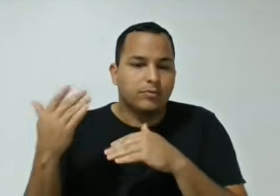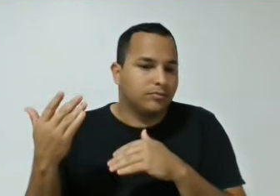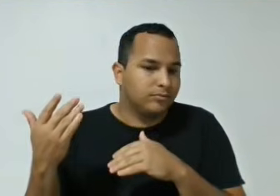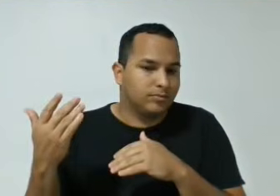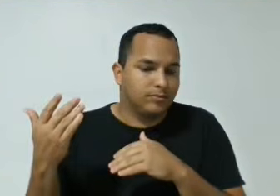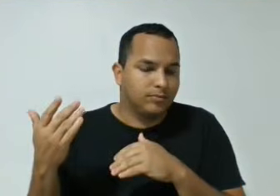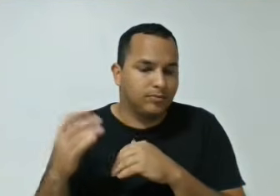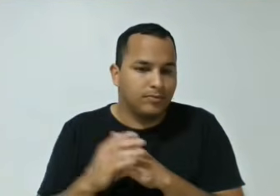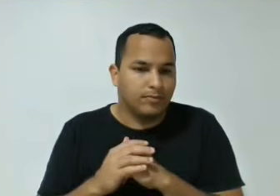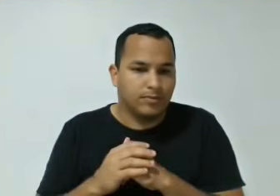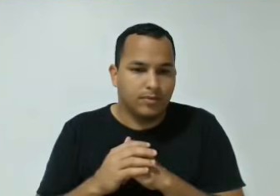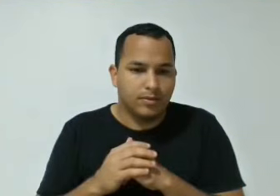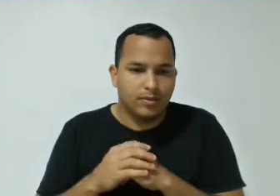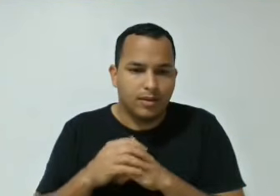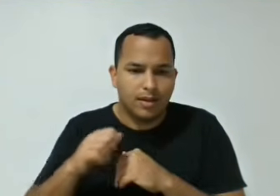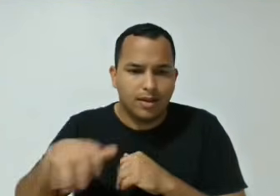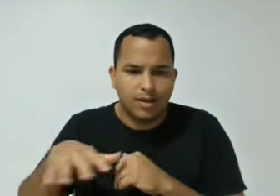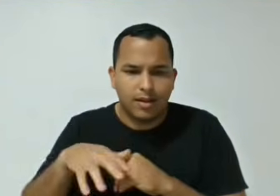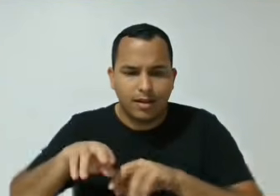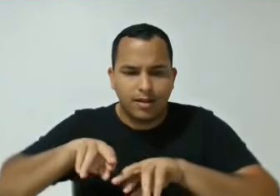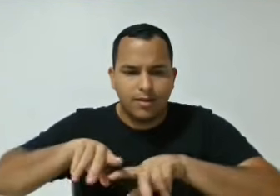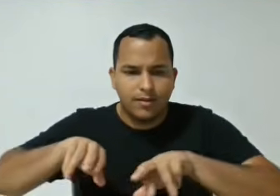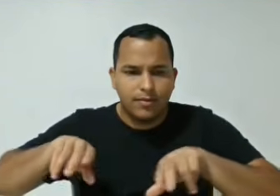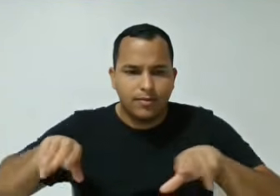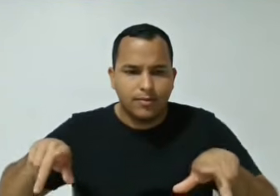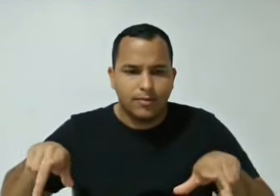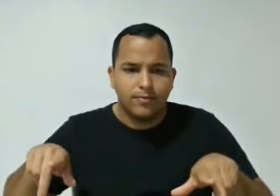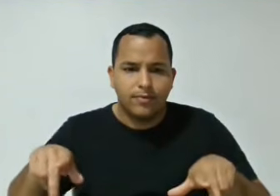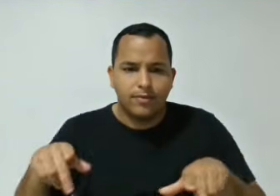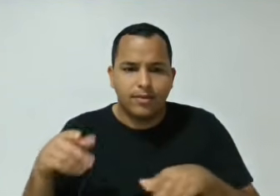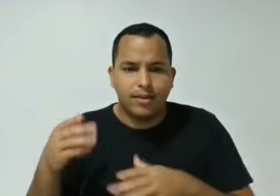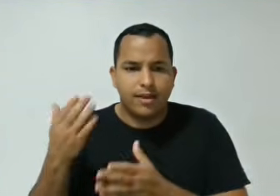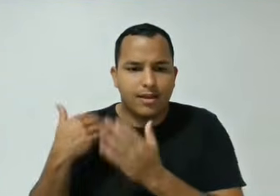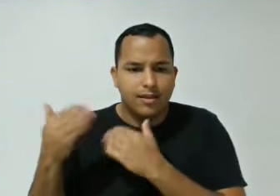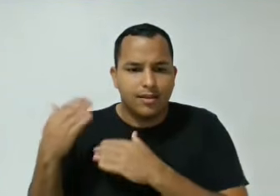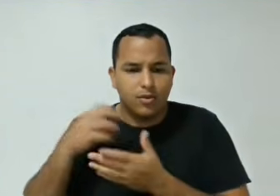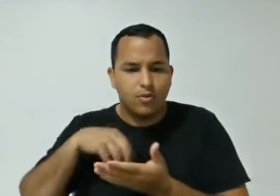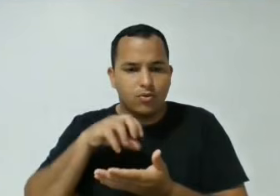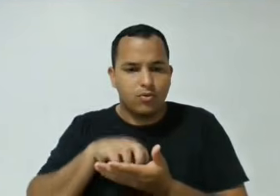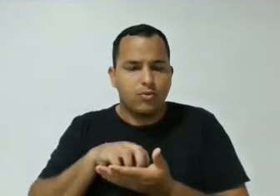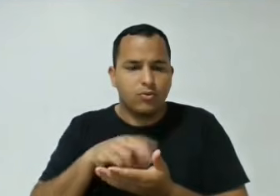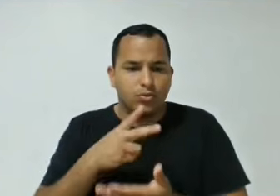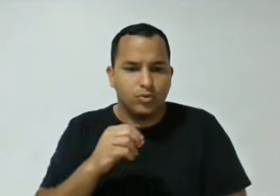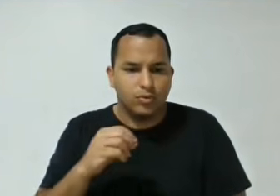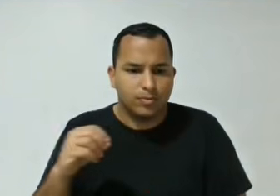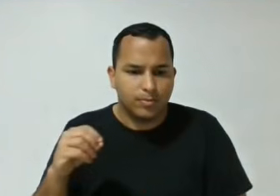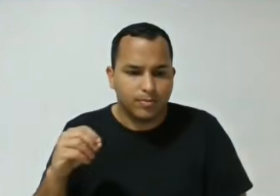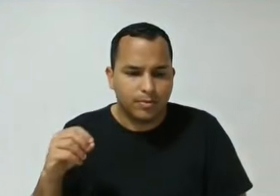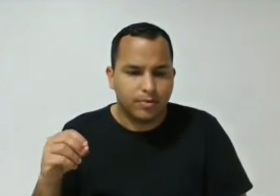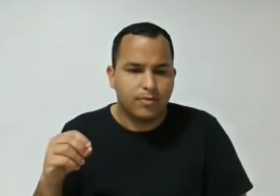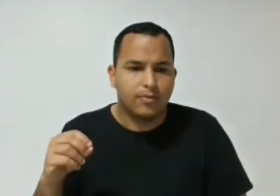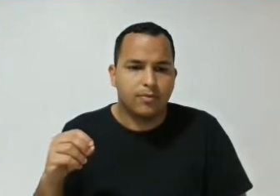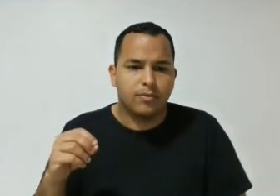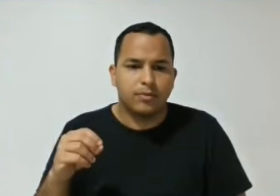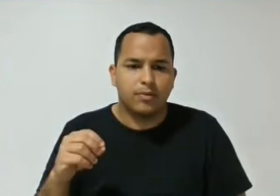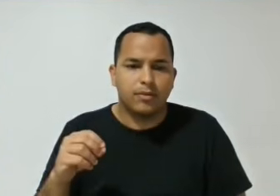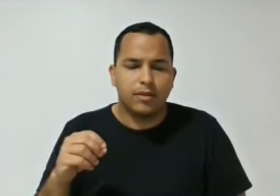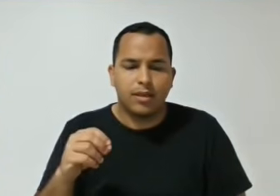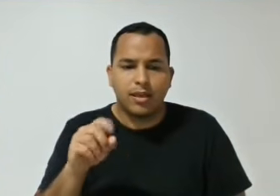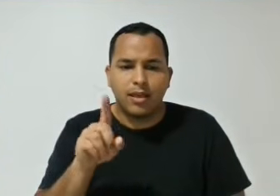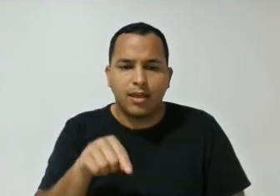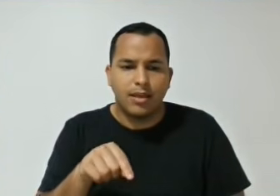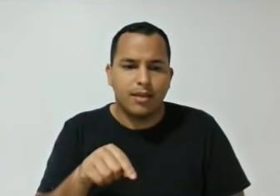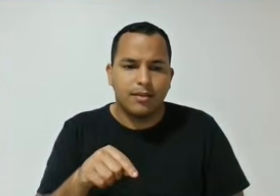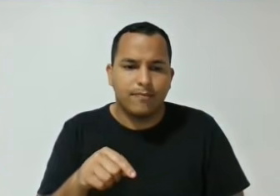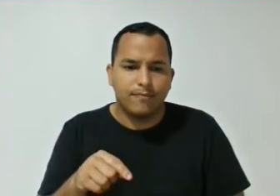de outros setores para ocupar esses espaços antes do concurso de 2001. Que seria a primeira formação, já no público pequeno,